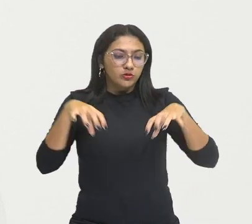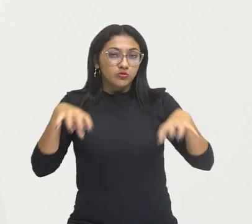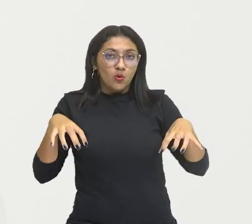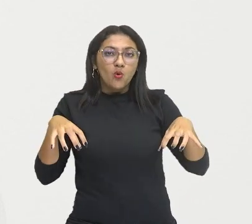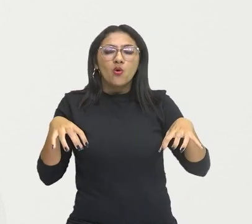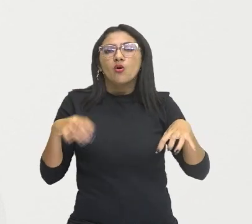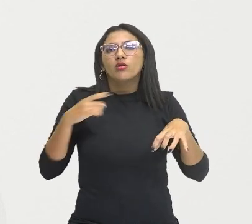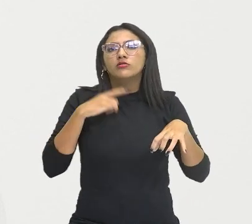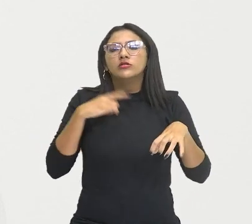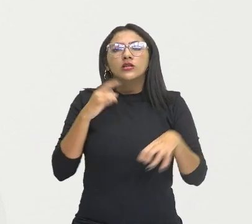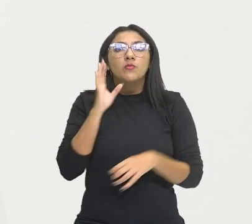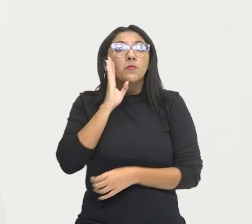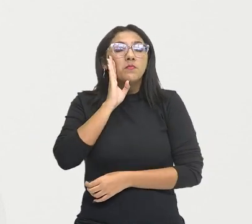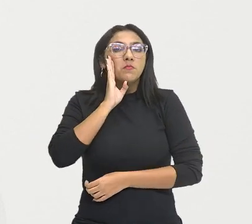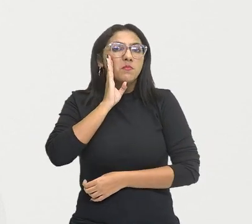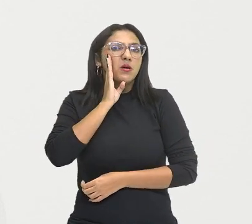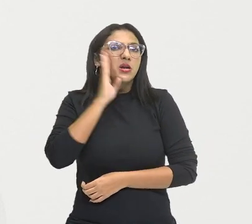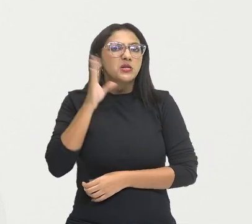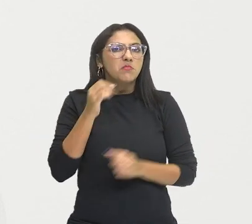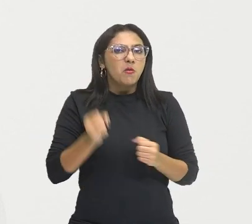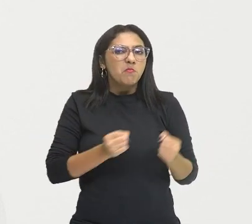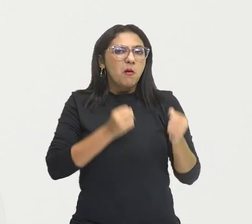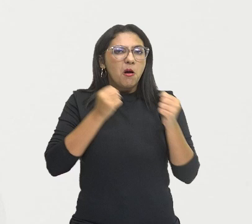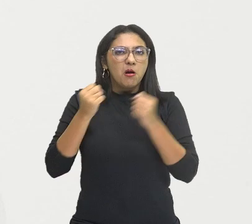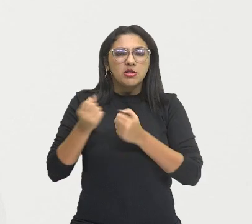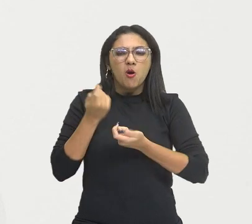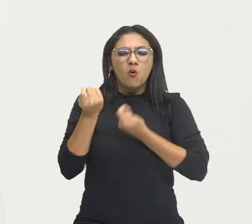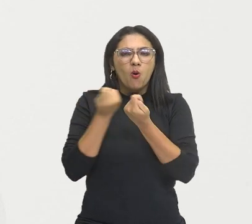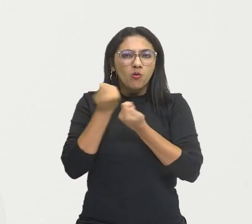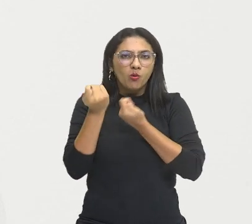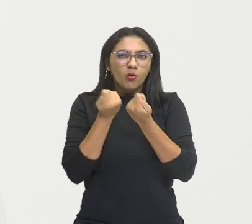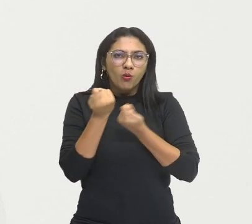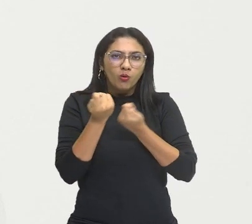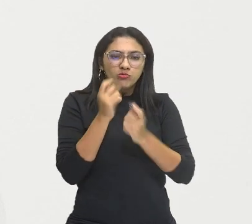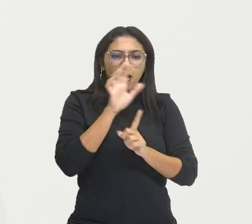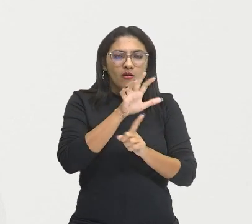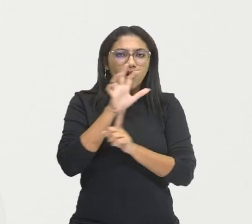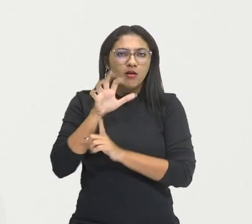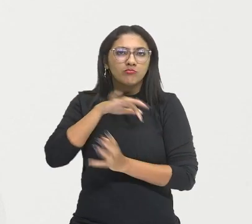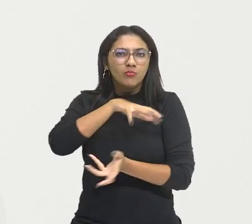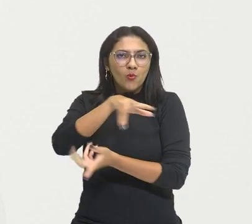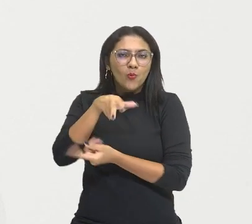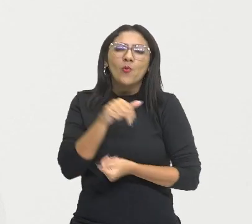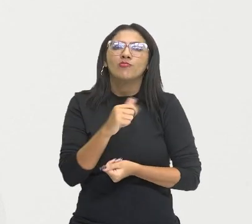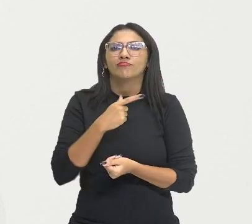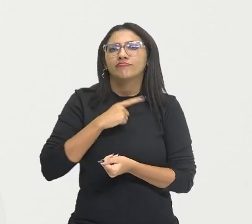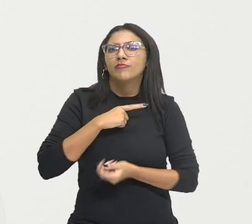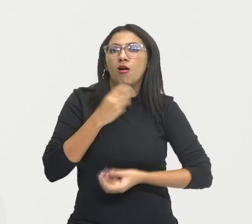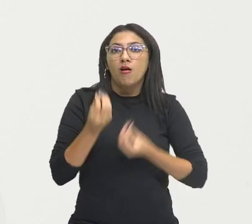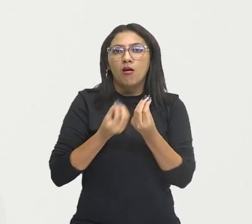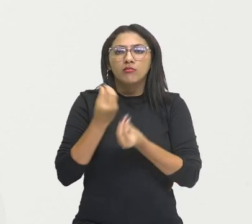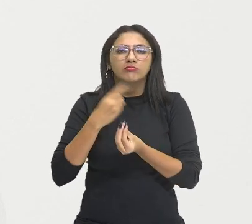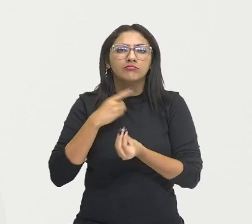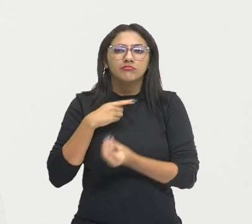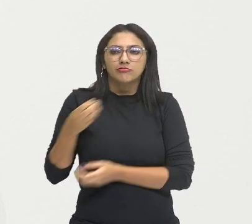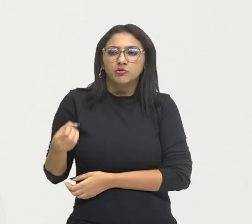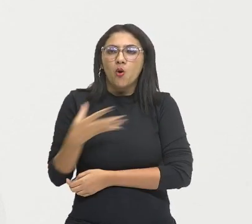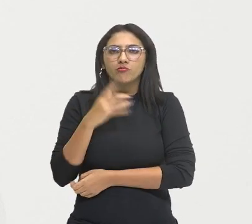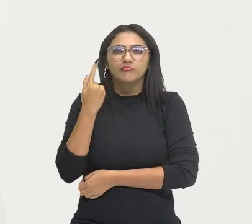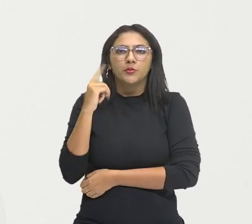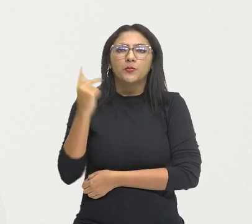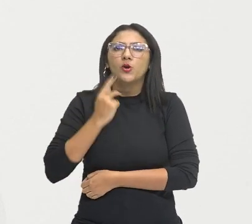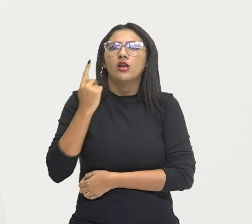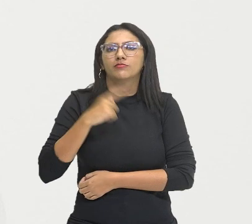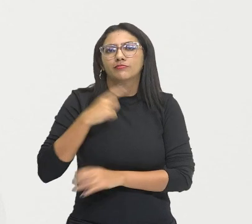serão os novos polos de poder que irão, turma, determinar como será essa nova ordem geopolítica mundial